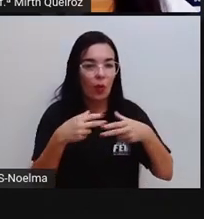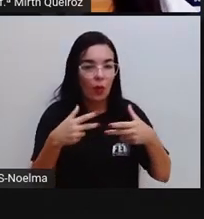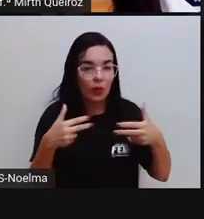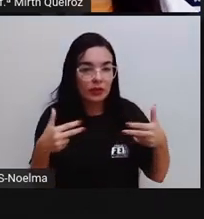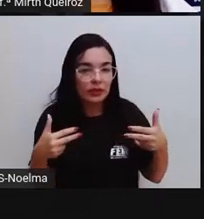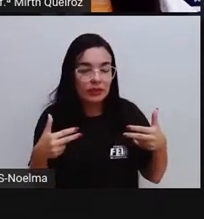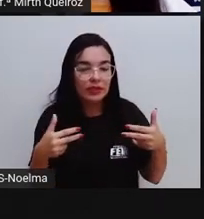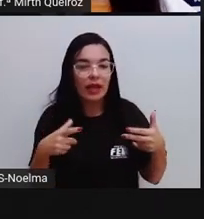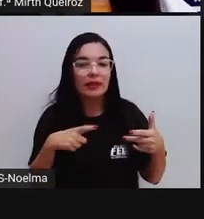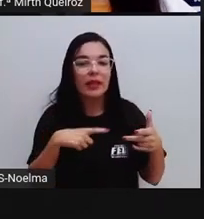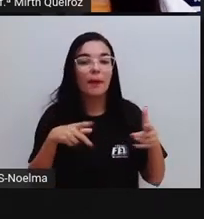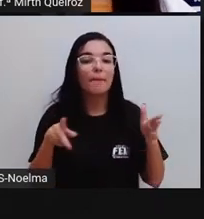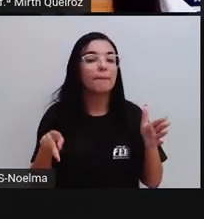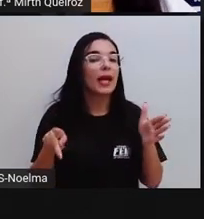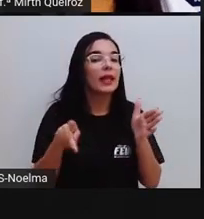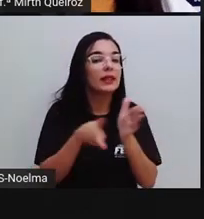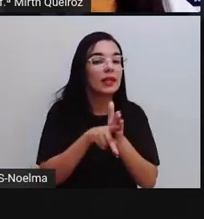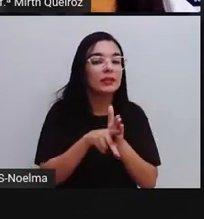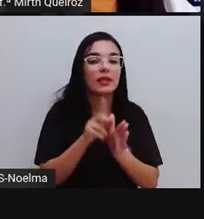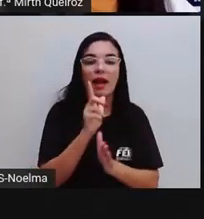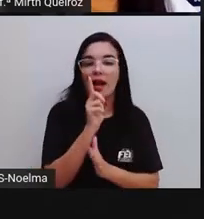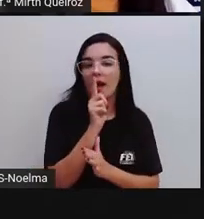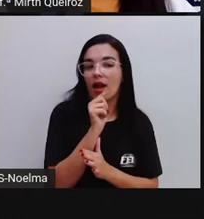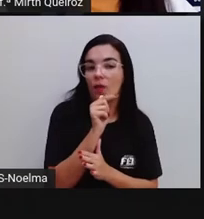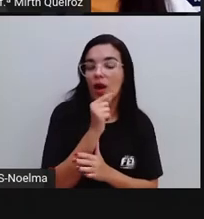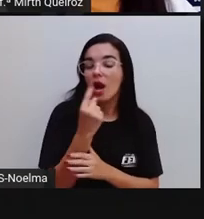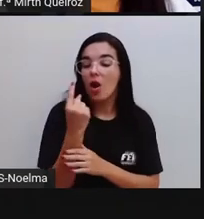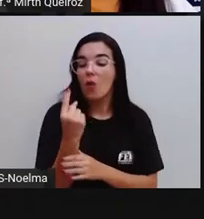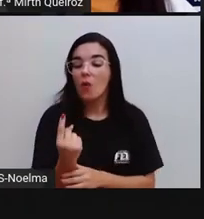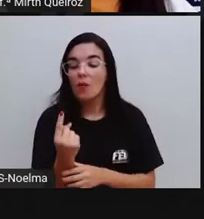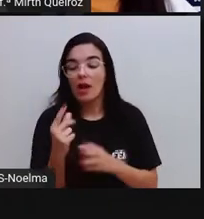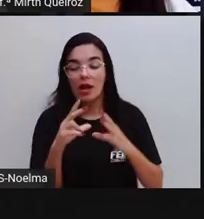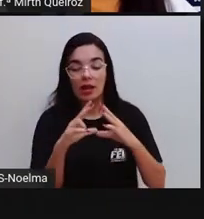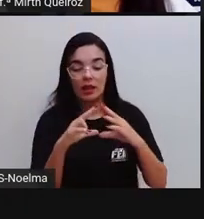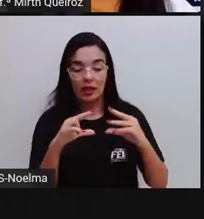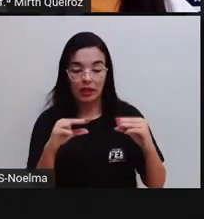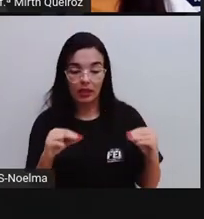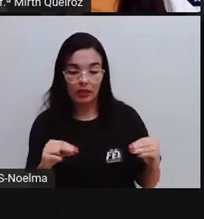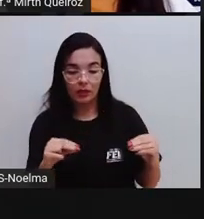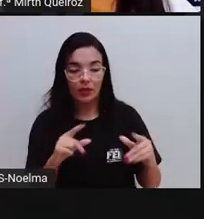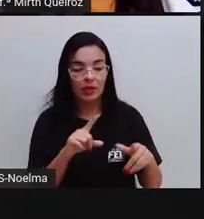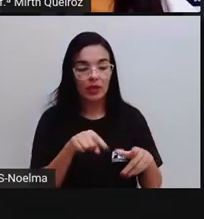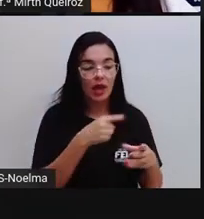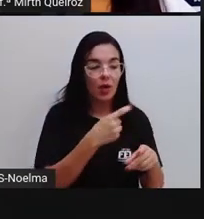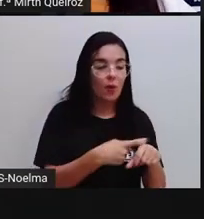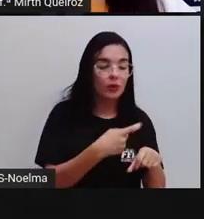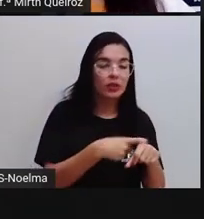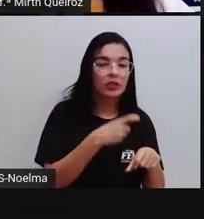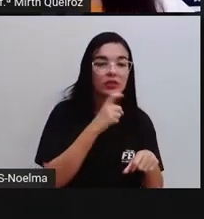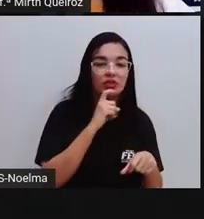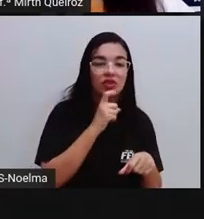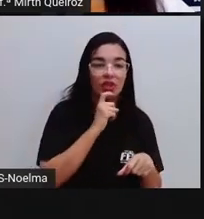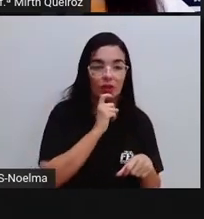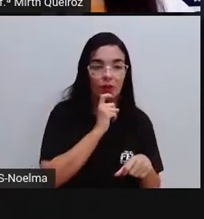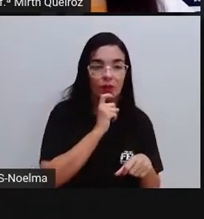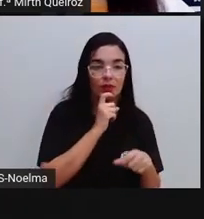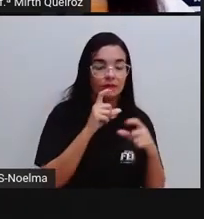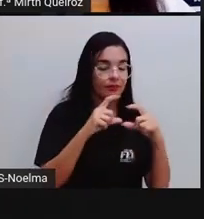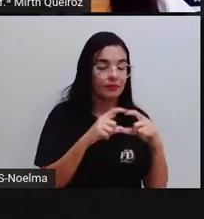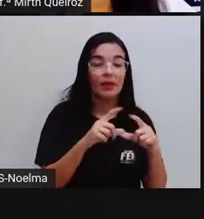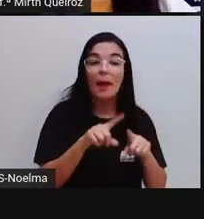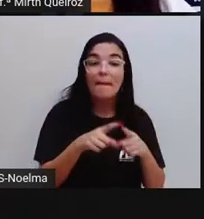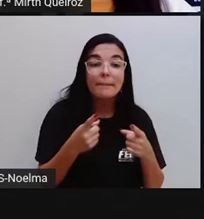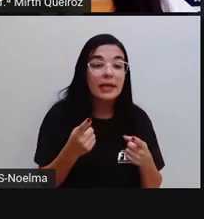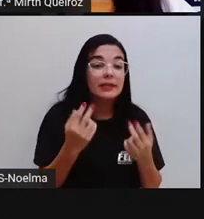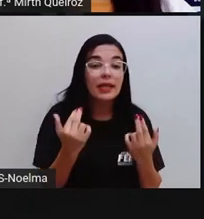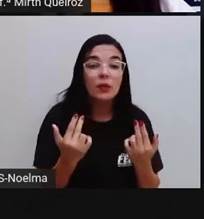É a mesma substância, na verdade, só que um está no seu formato líquido e outro no seu formato sólido.